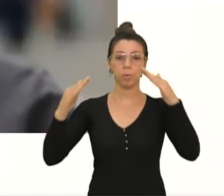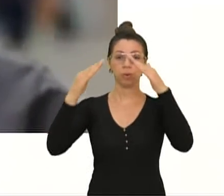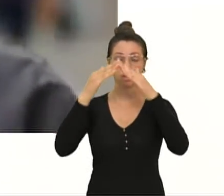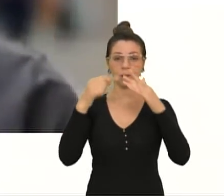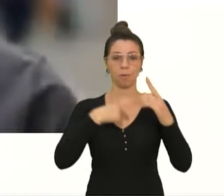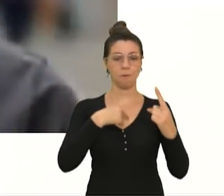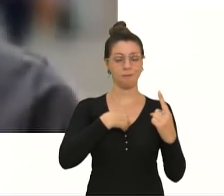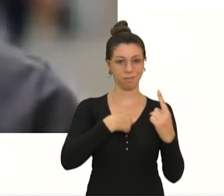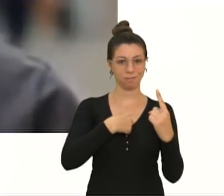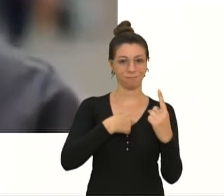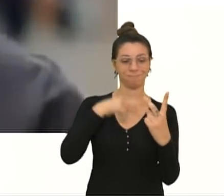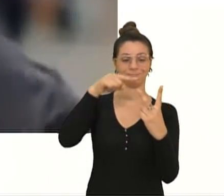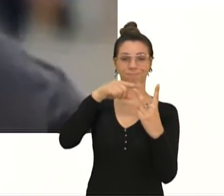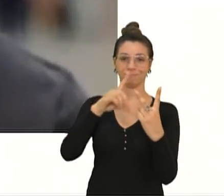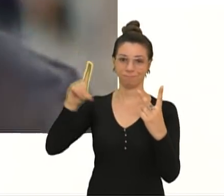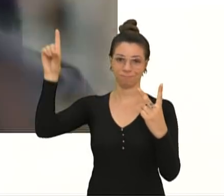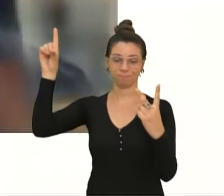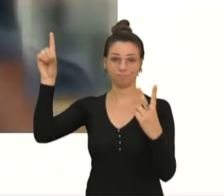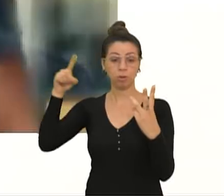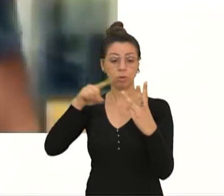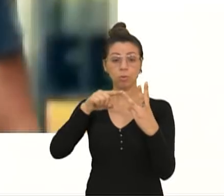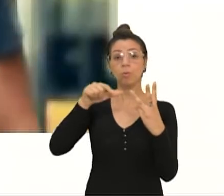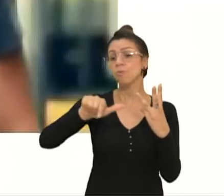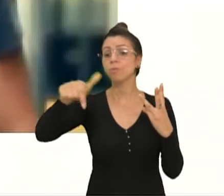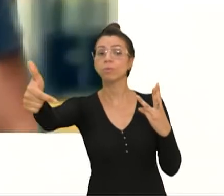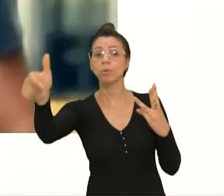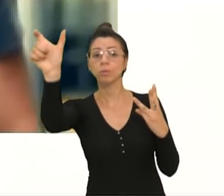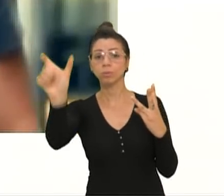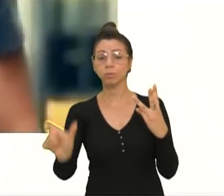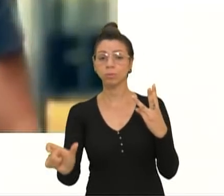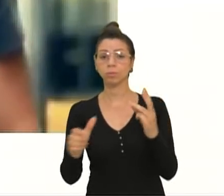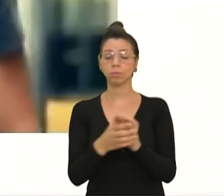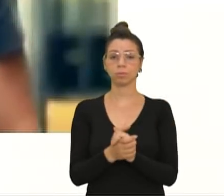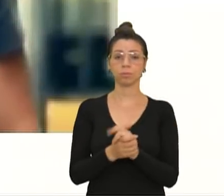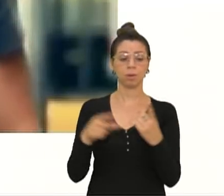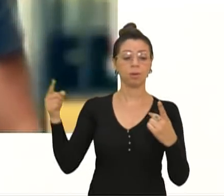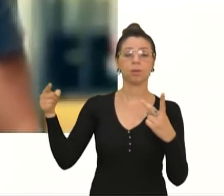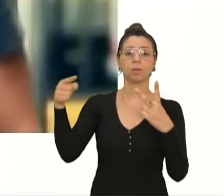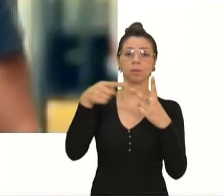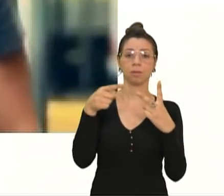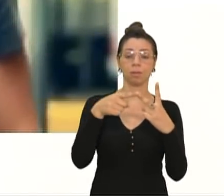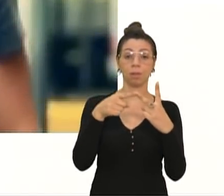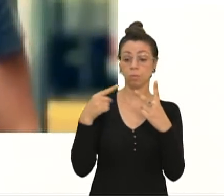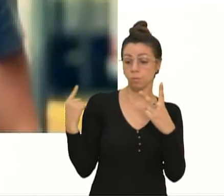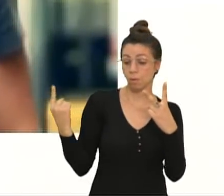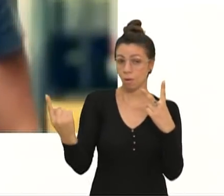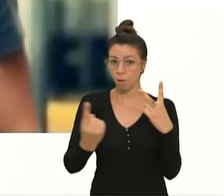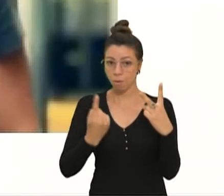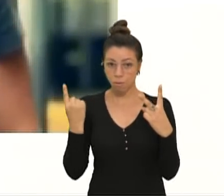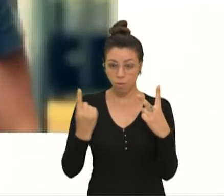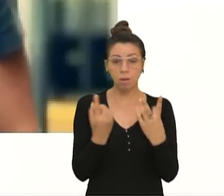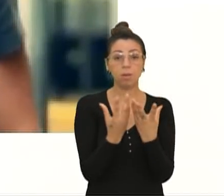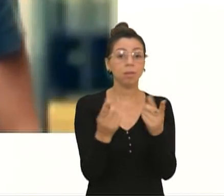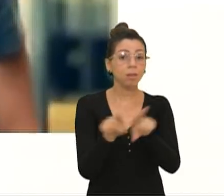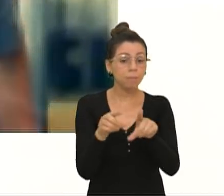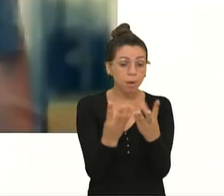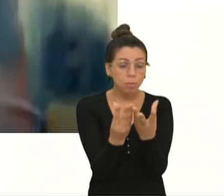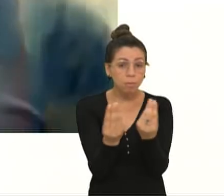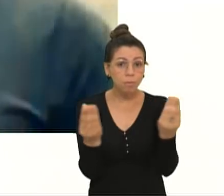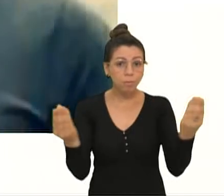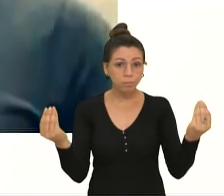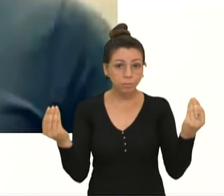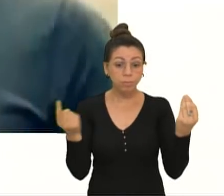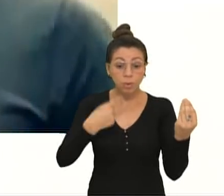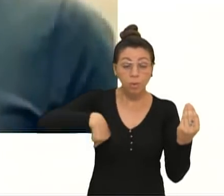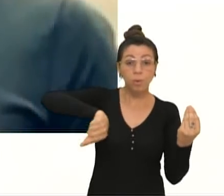eu, Deus e o outro. Assim como Deus é unidade plural, nós